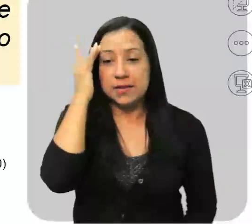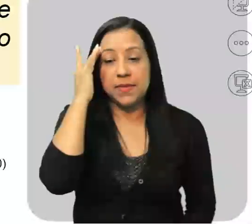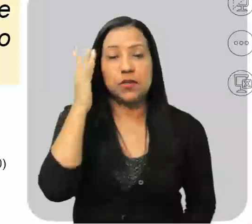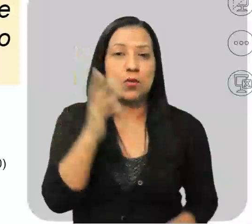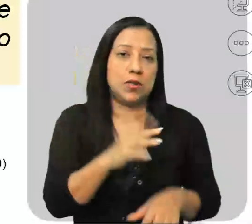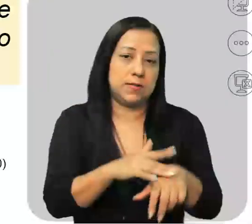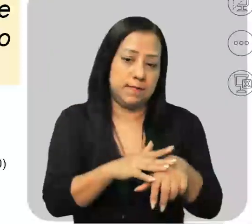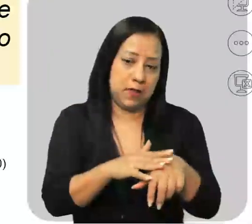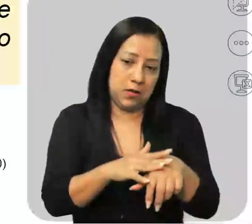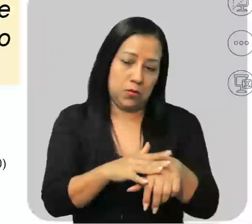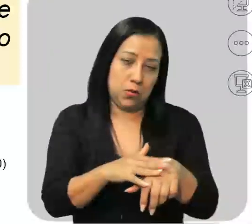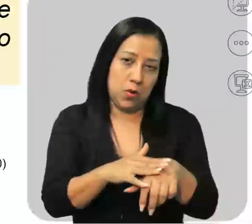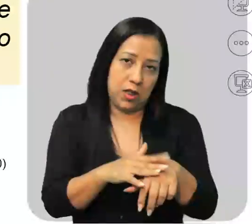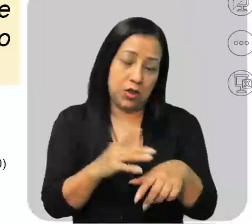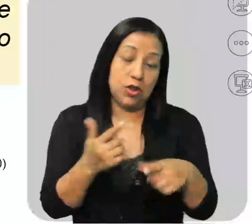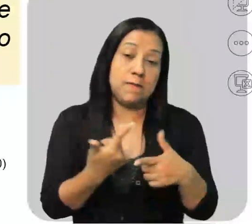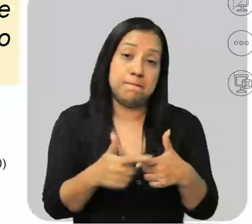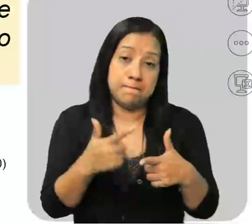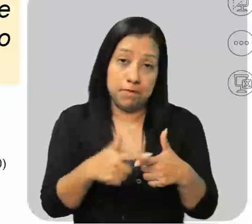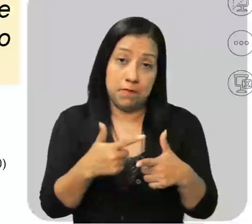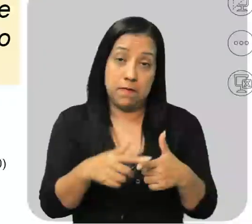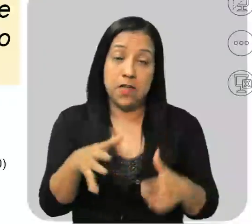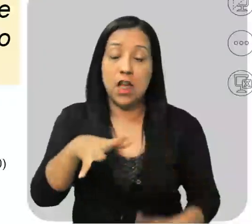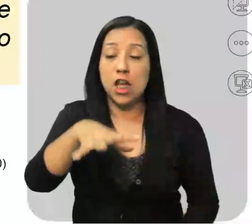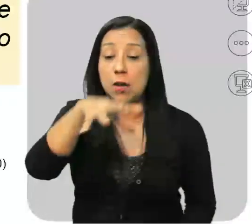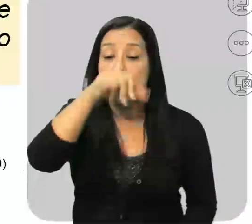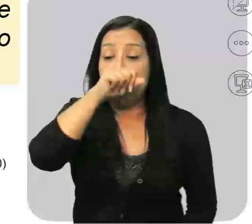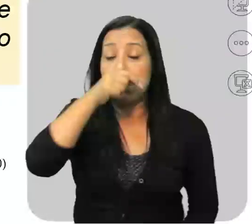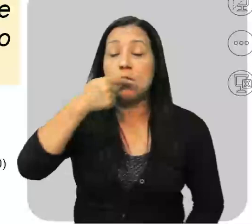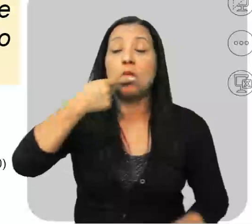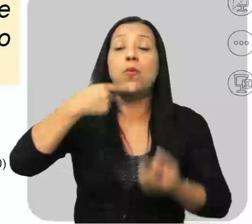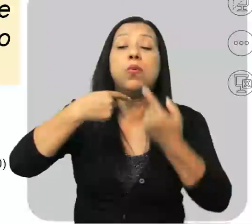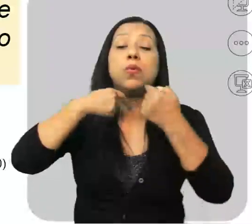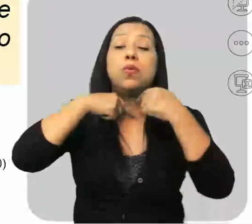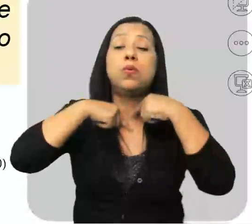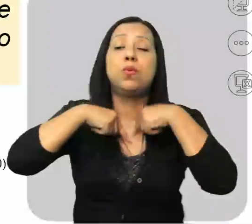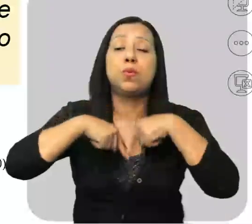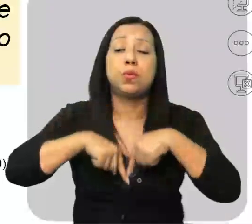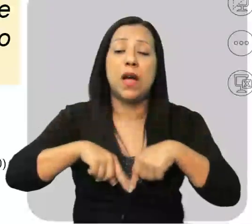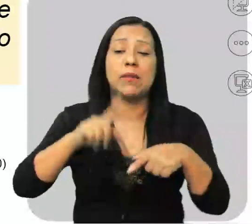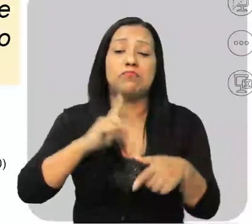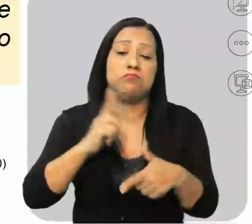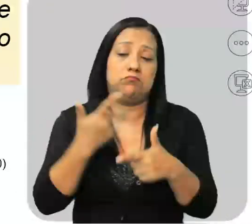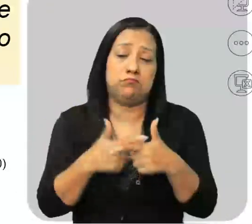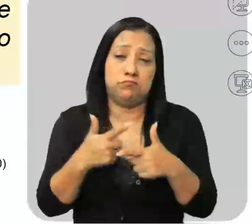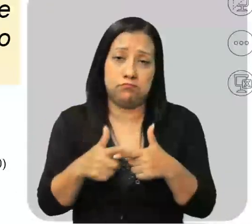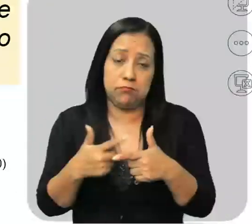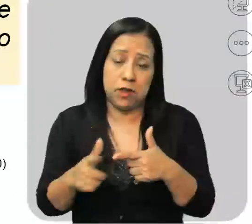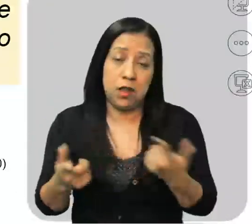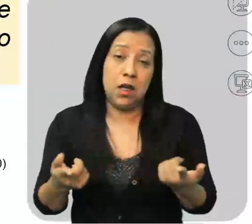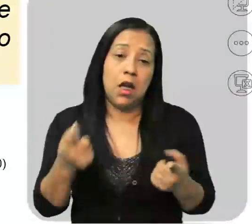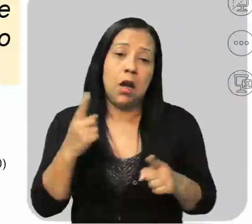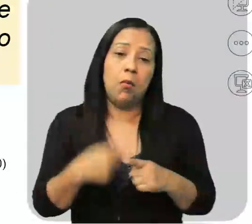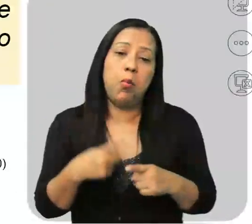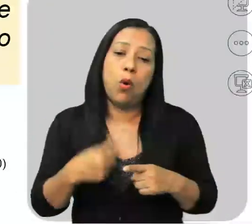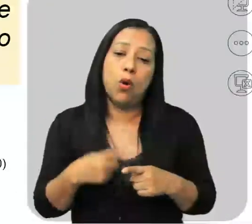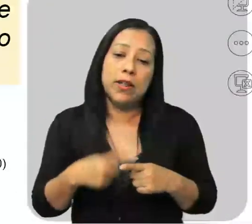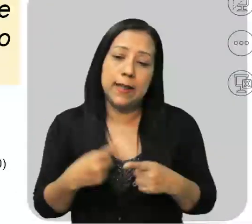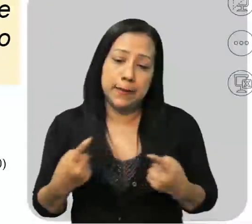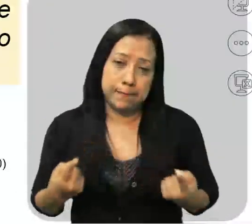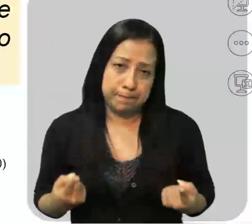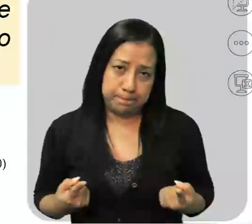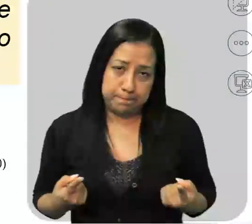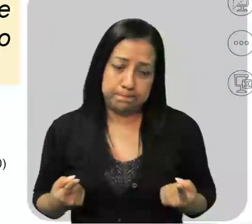sem fumar, vai ter problema? Vai ter problema de saúde, vai ter problema nas vias respiratórias,